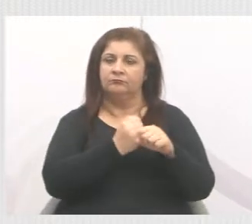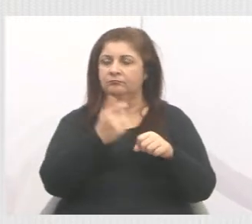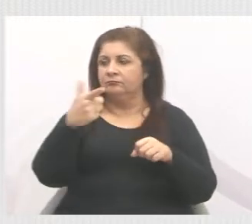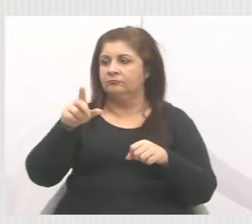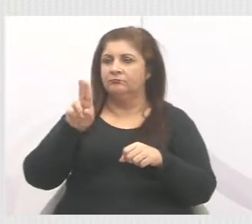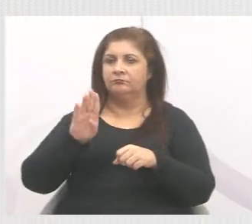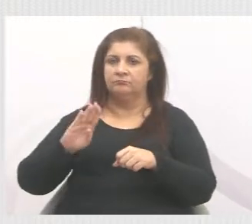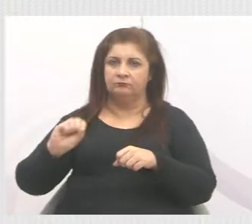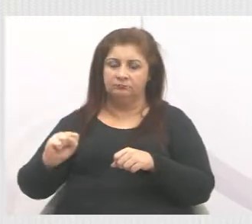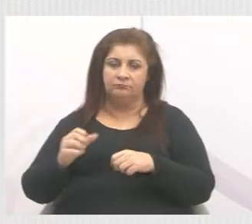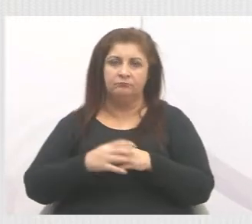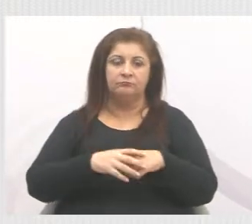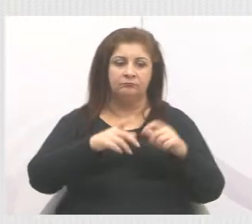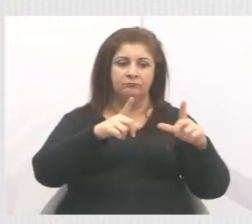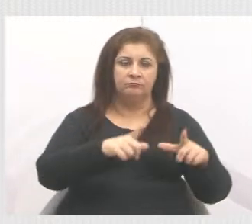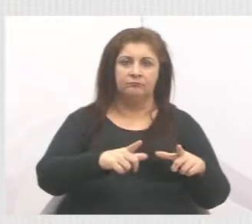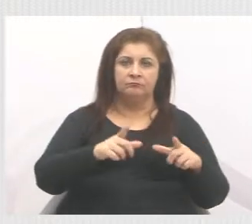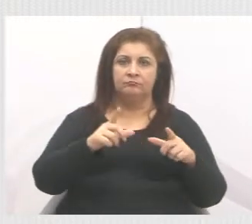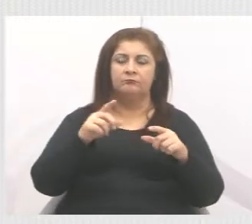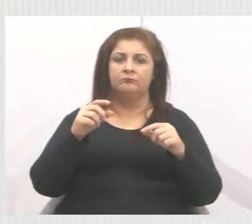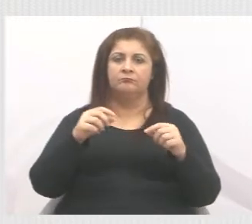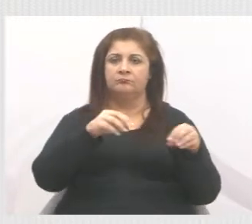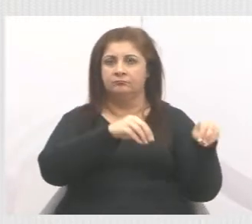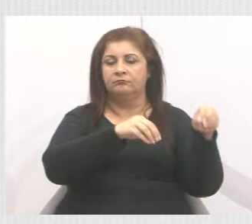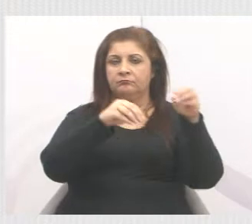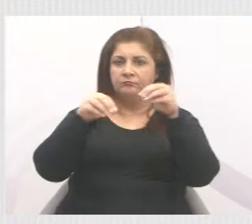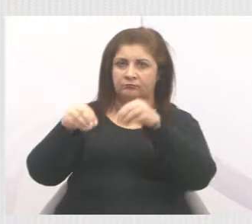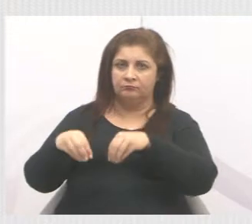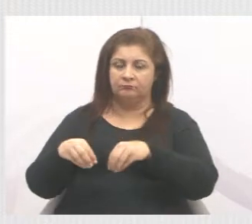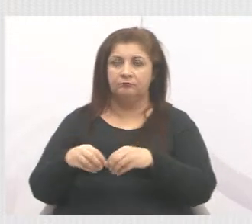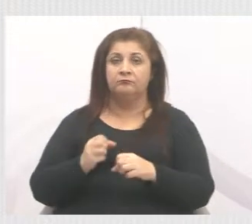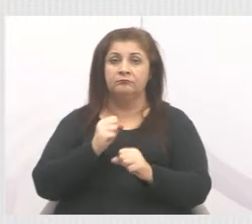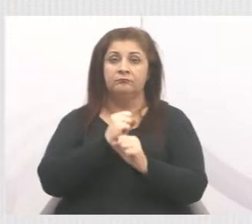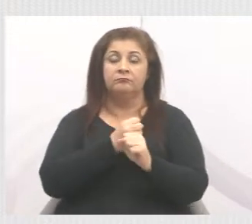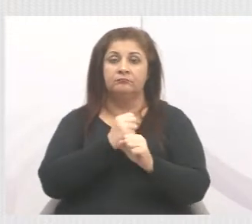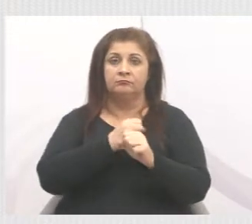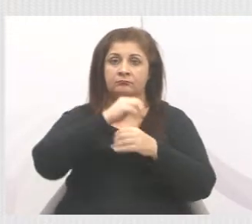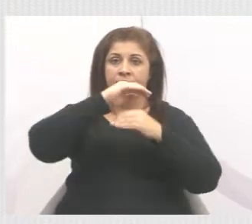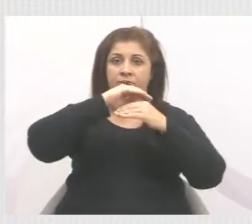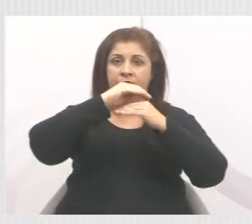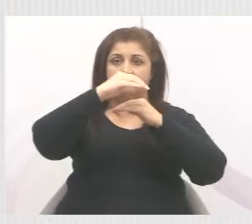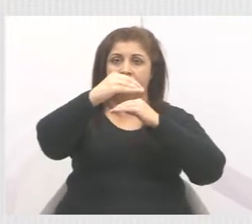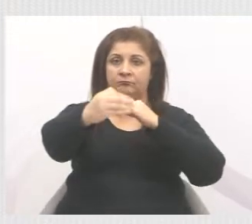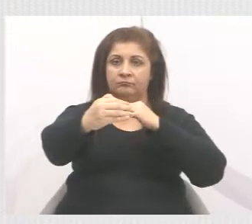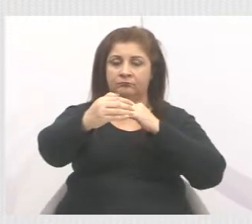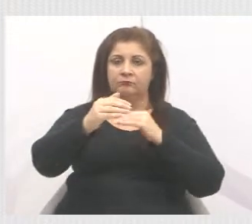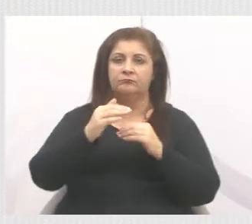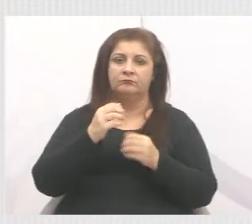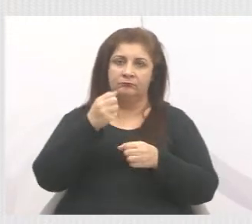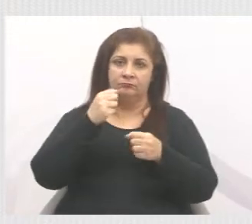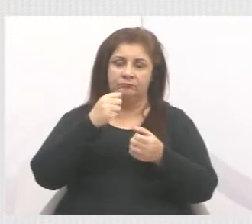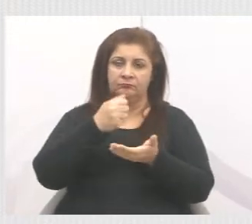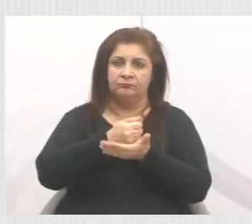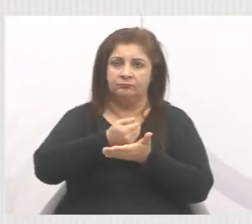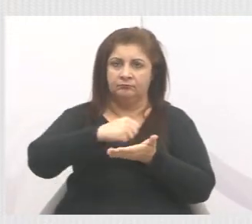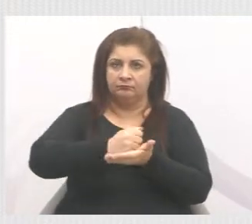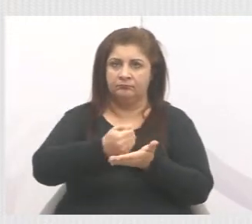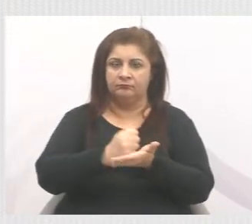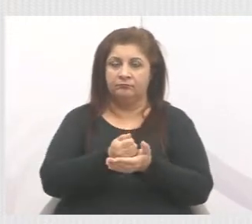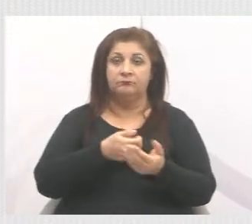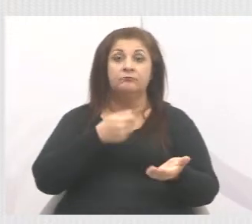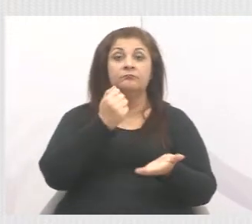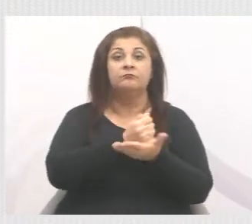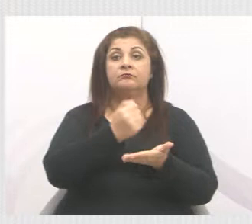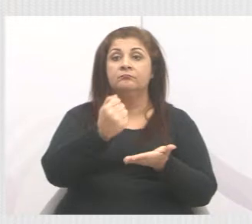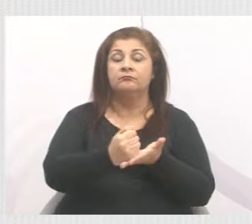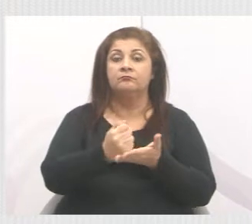adequação local para transportes ambulatoriais, construção de área coberta para farmácia, contratação de médicos,